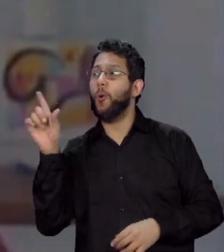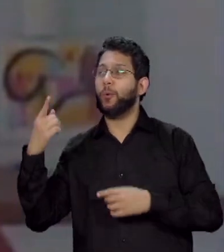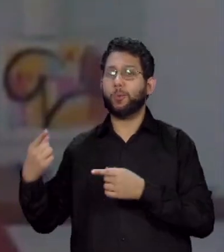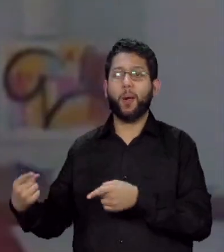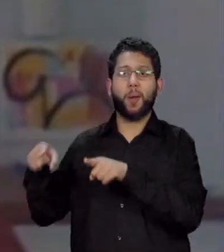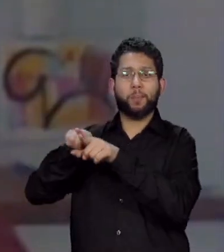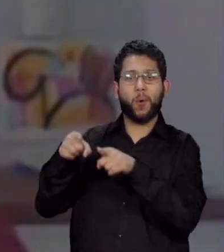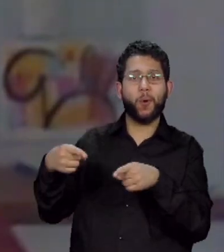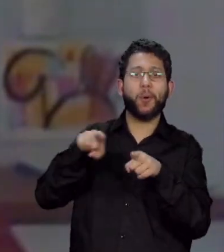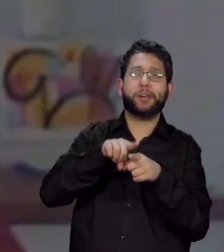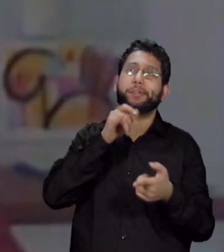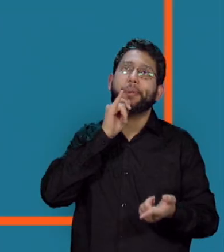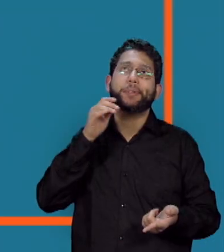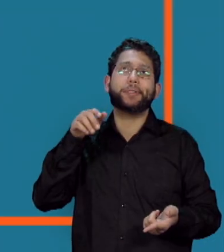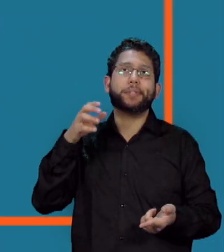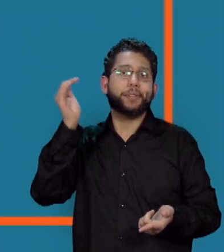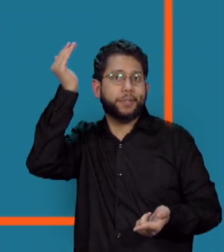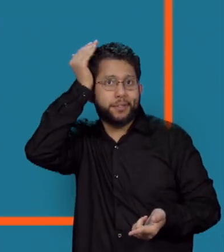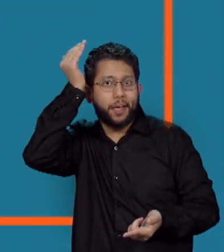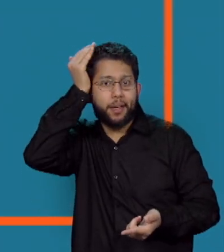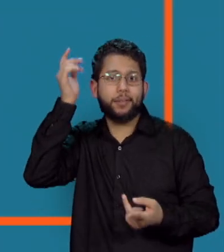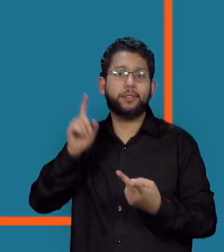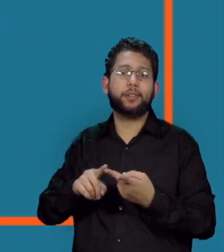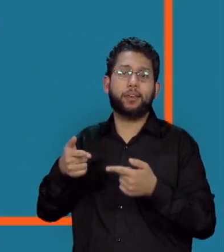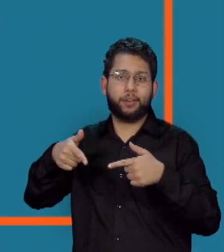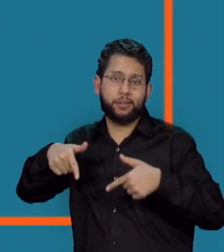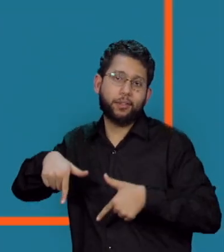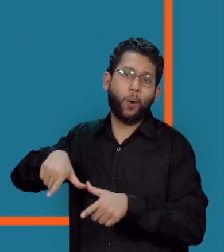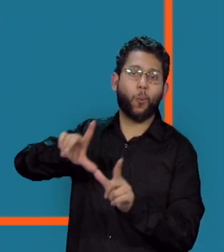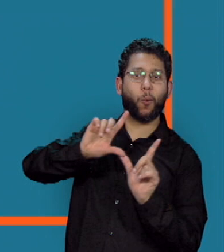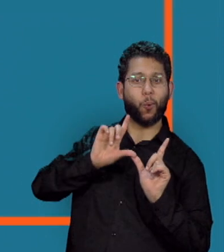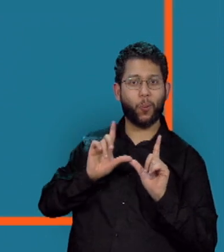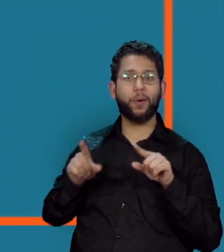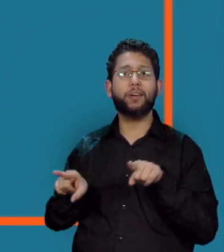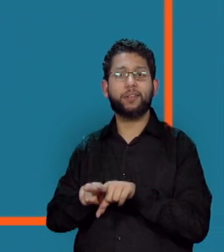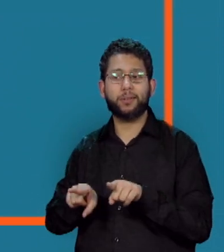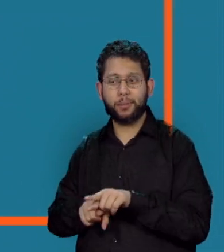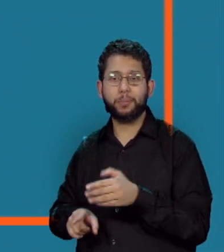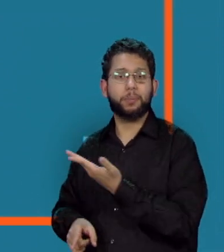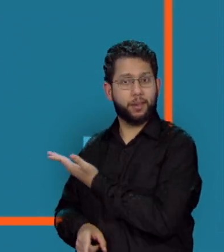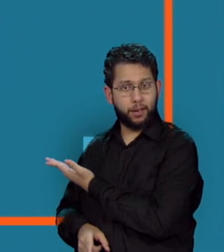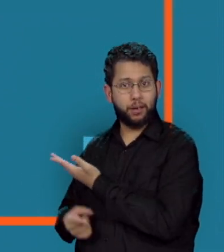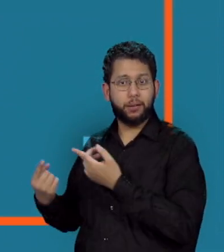como, por exemplo, o SESC. Comecei